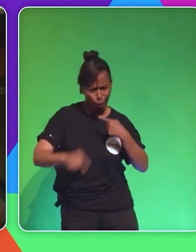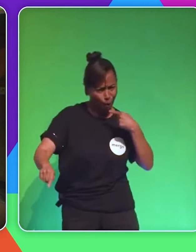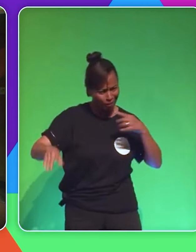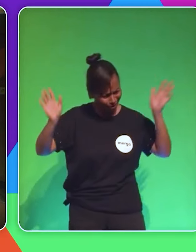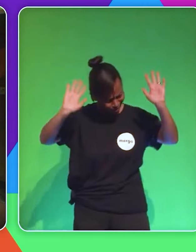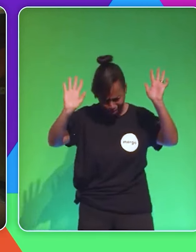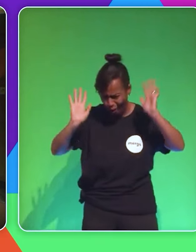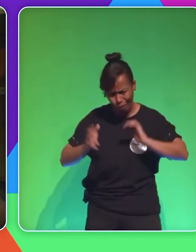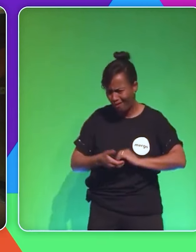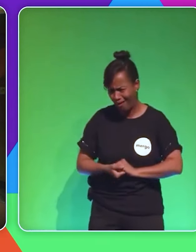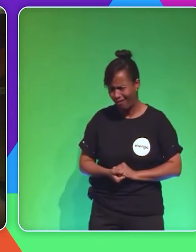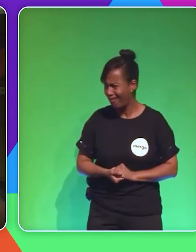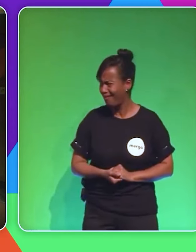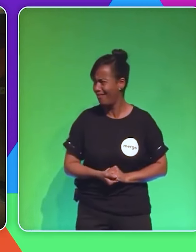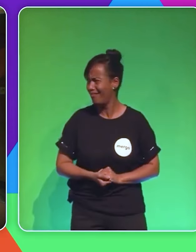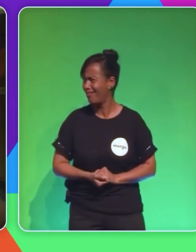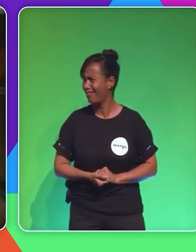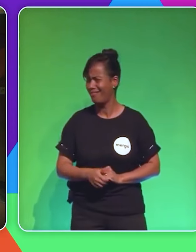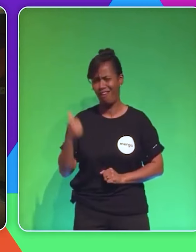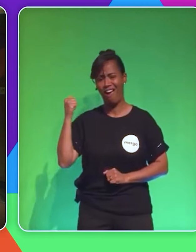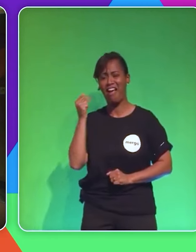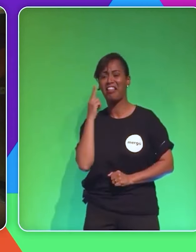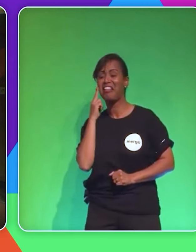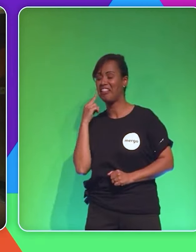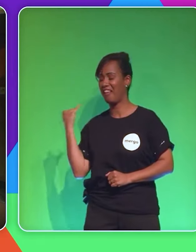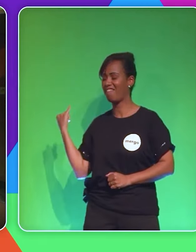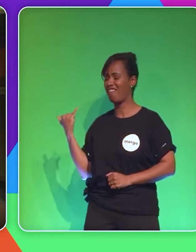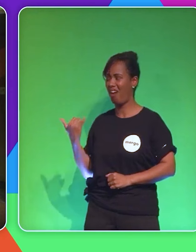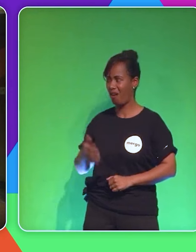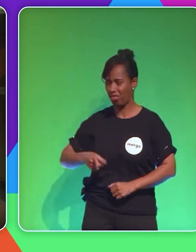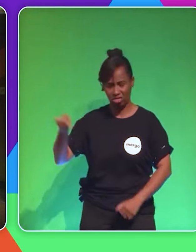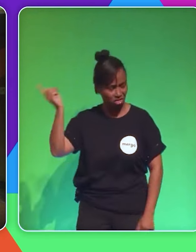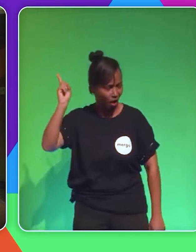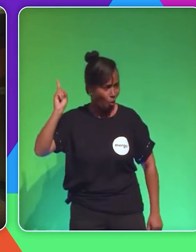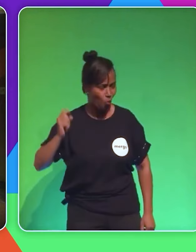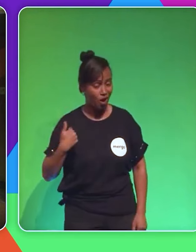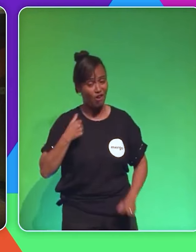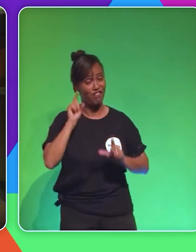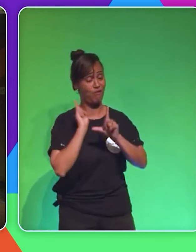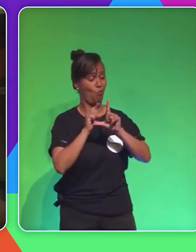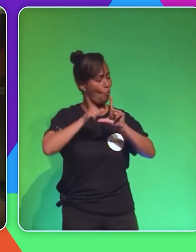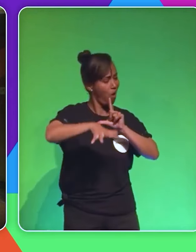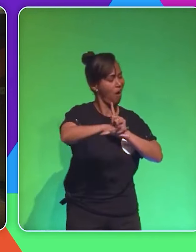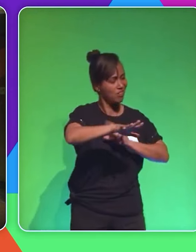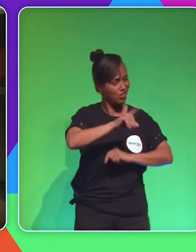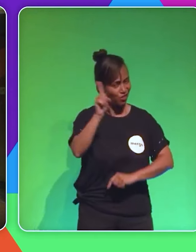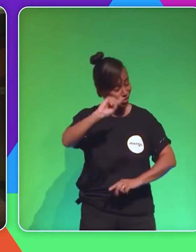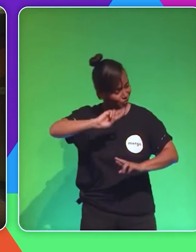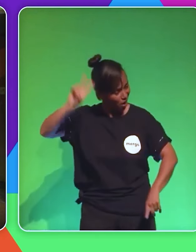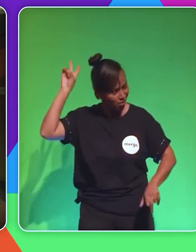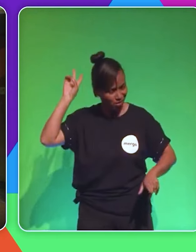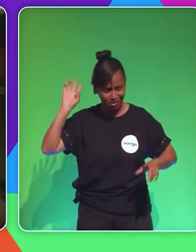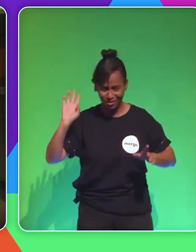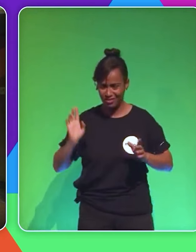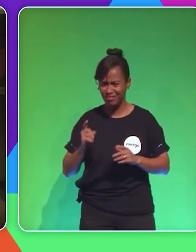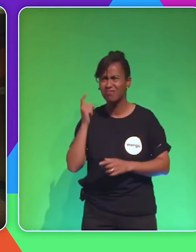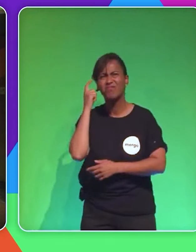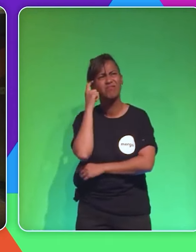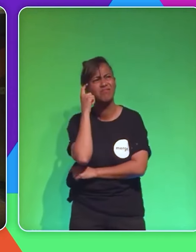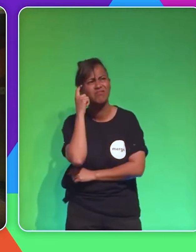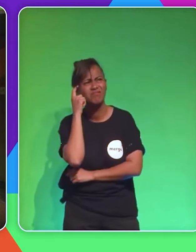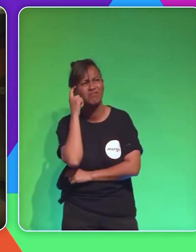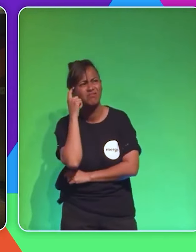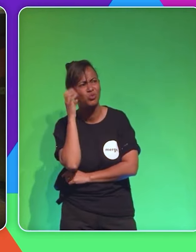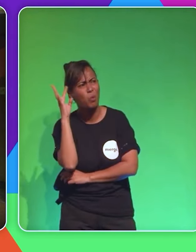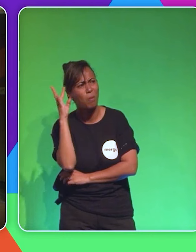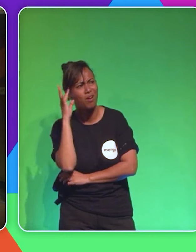ah ah não não influencer influencer vou te falar não tô influenciando nem minha nem lá em